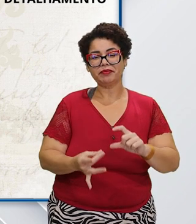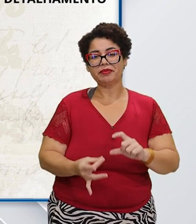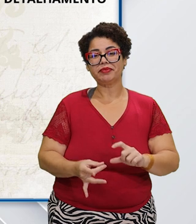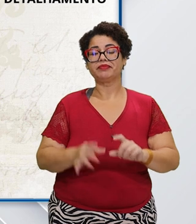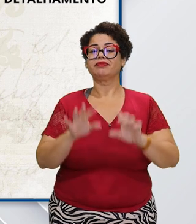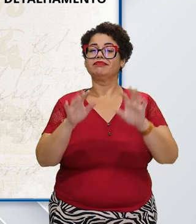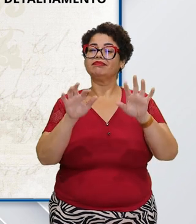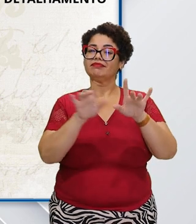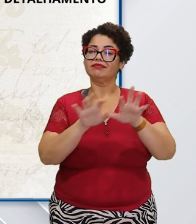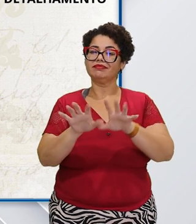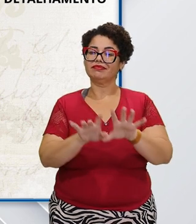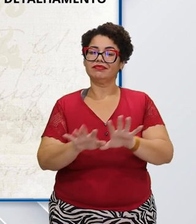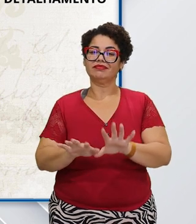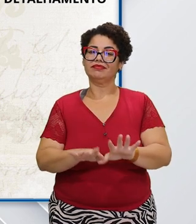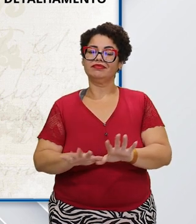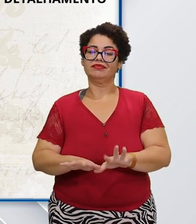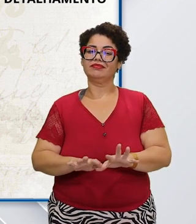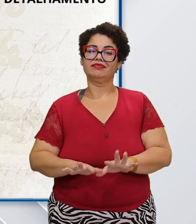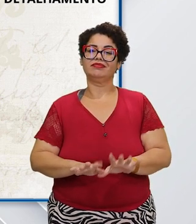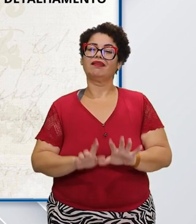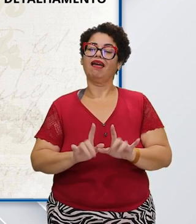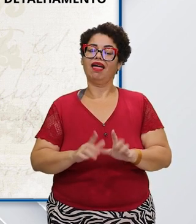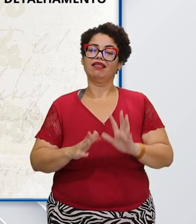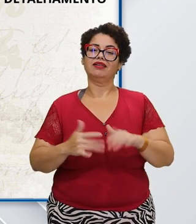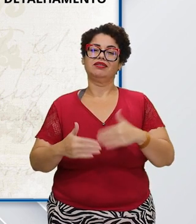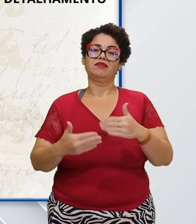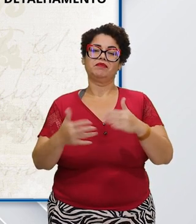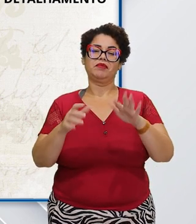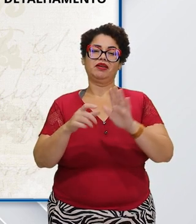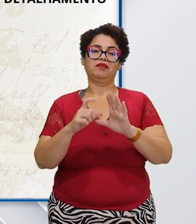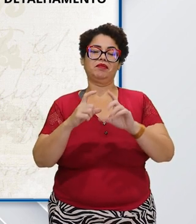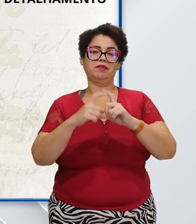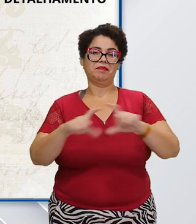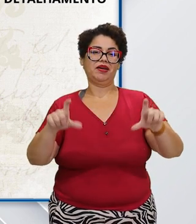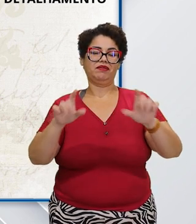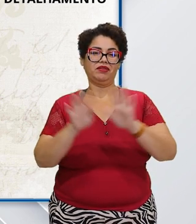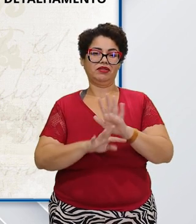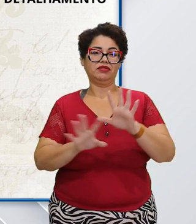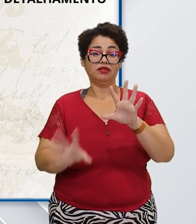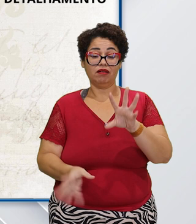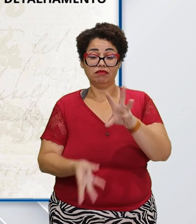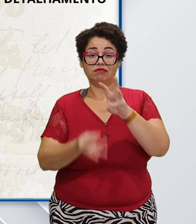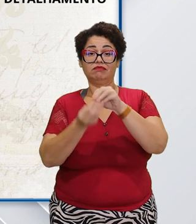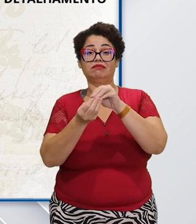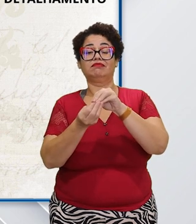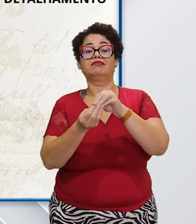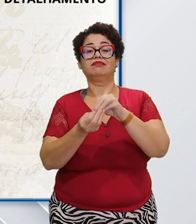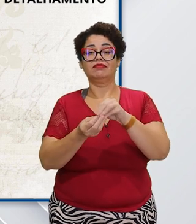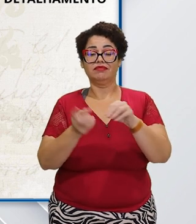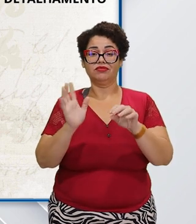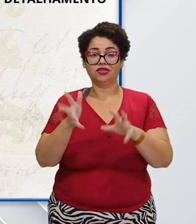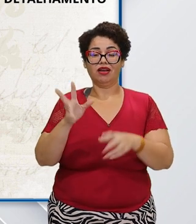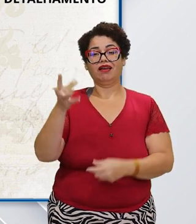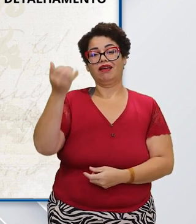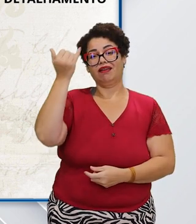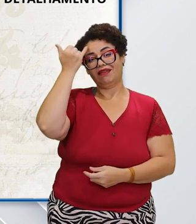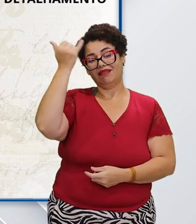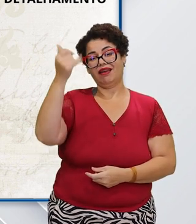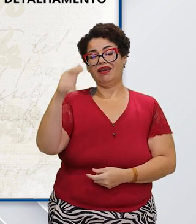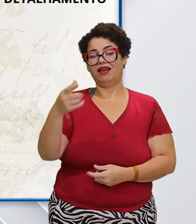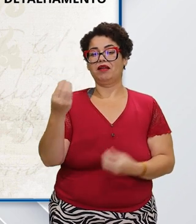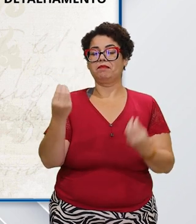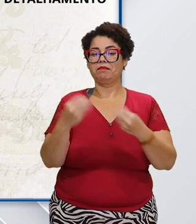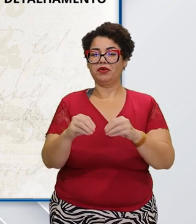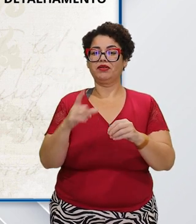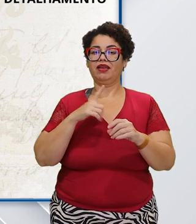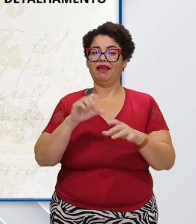no percurso do desenvolvimento do parágrafo concluindo portanto a ideia que